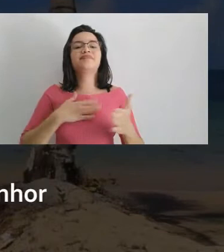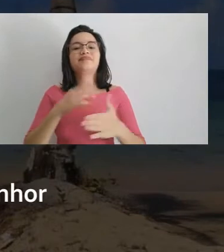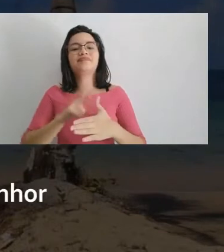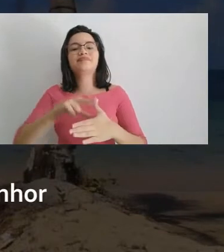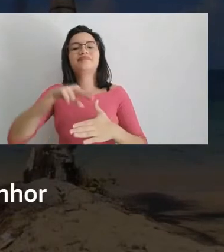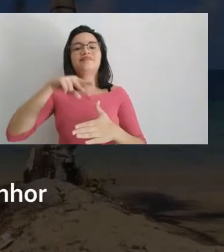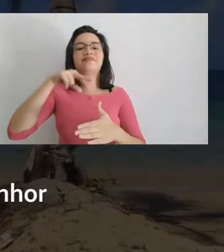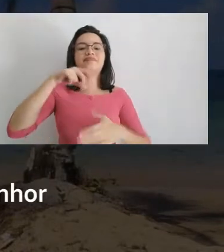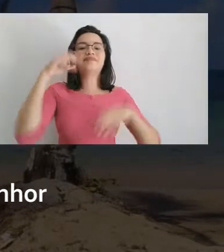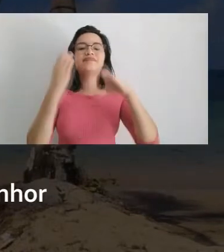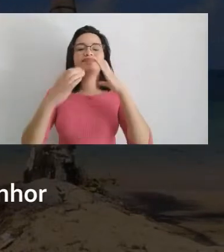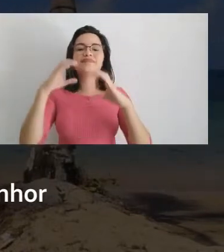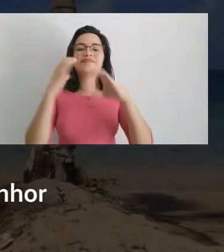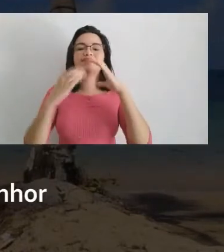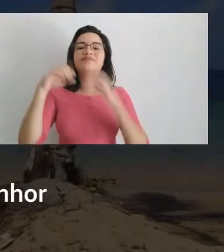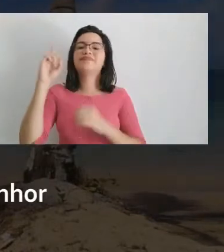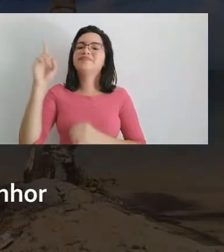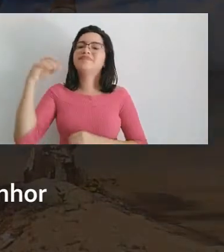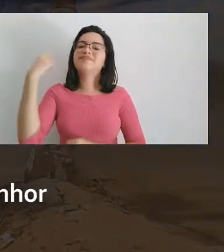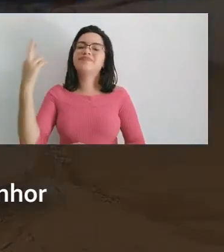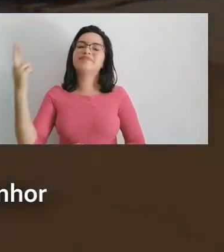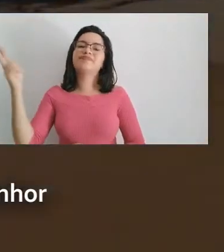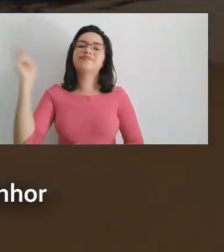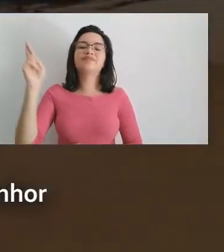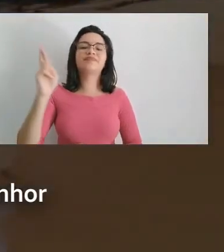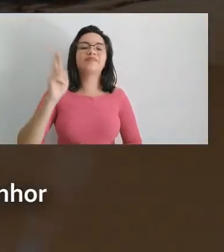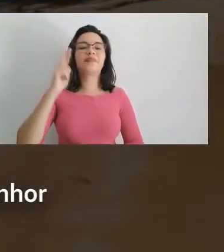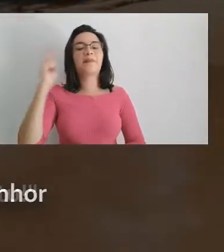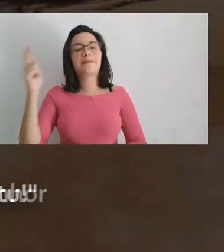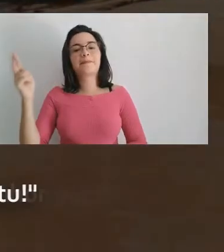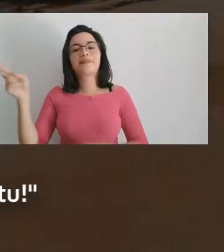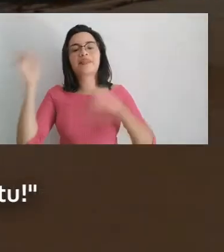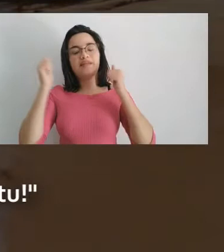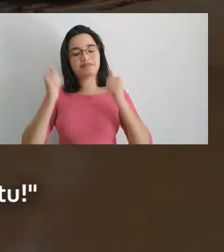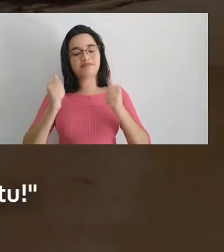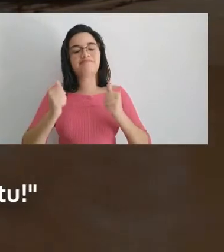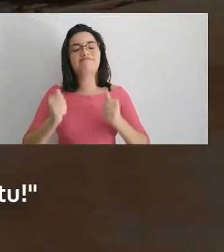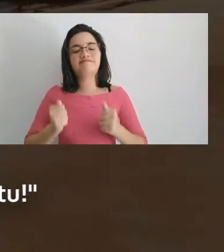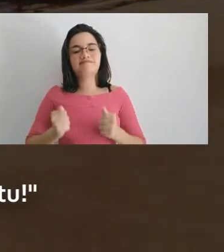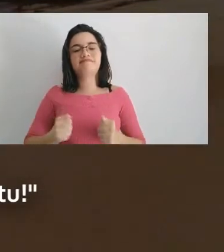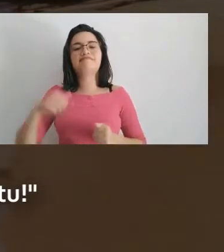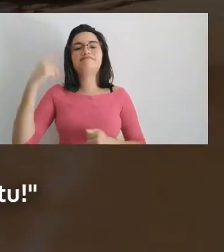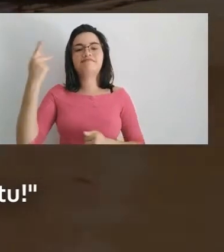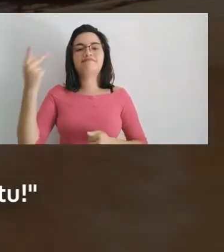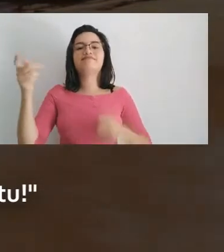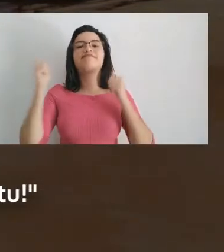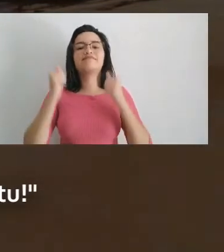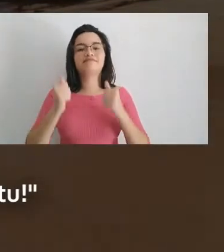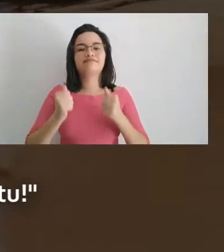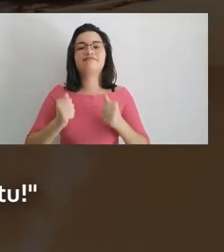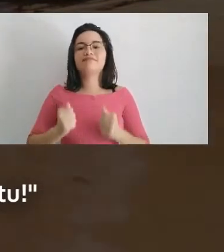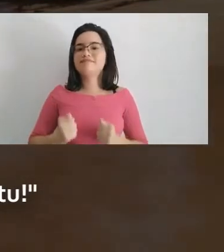Então minha alma canta-te, Senhor, grandioso és